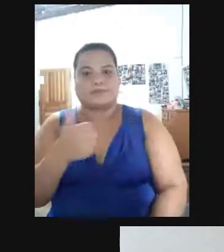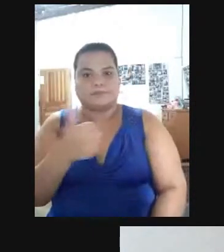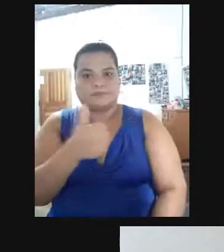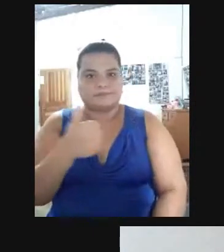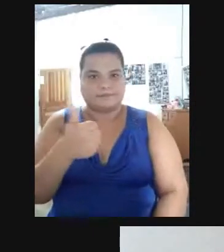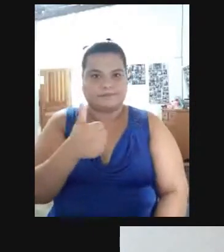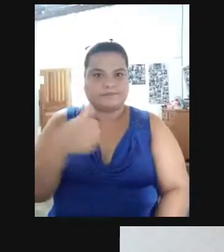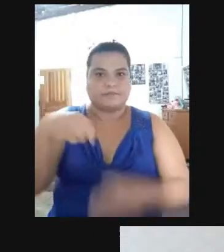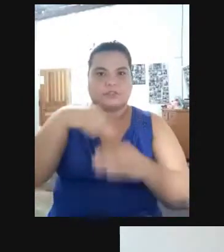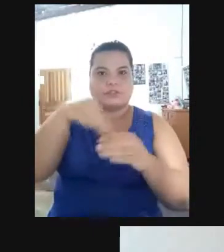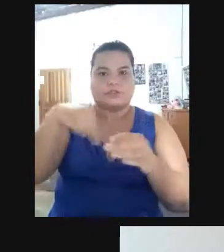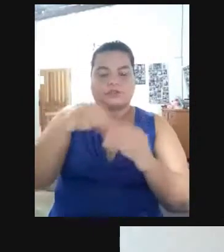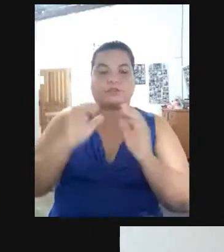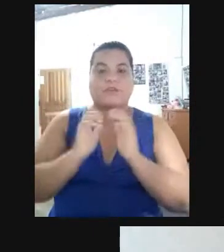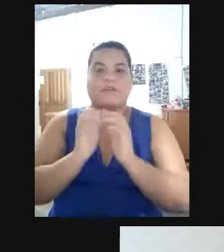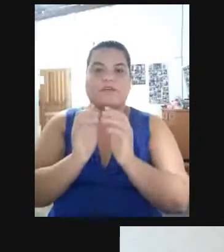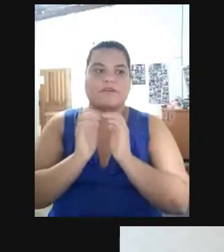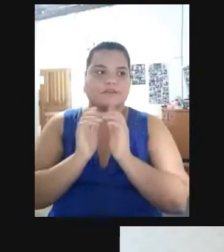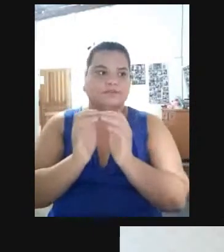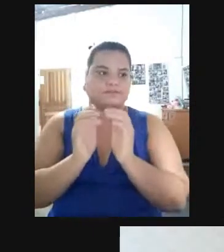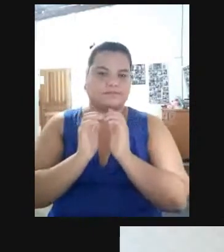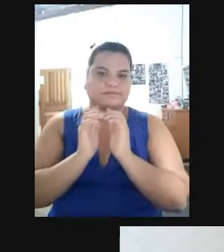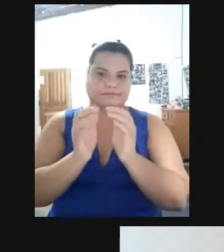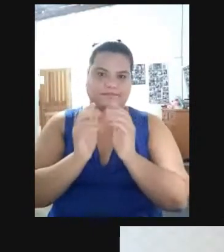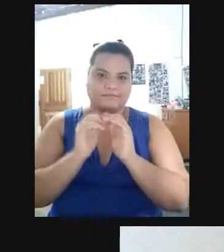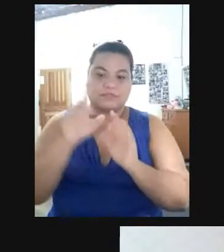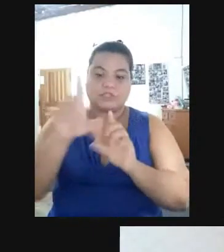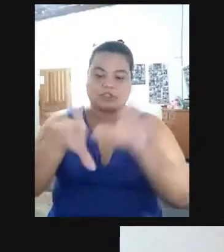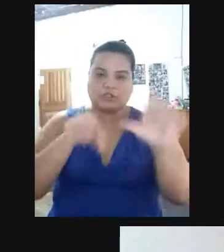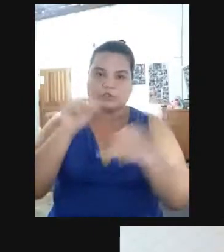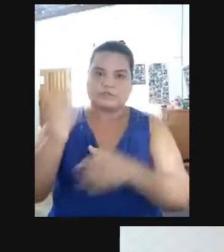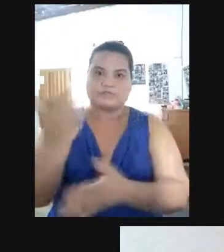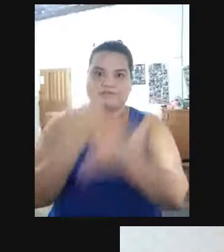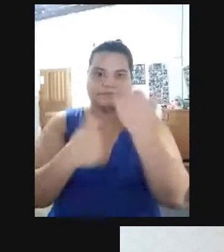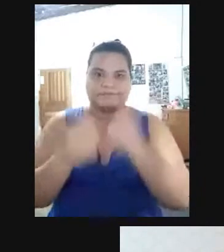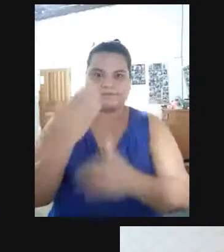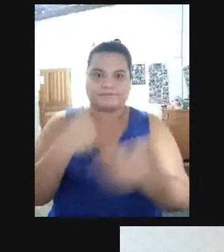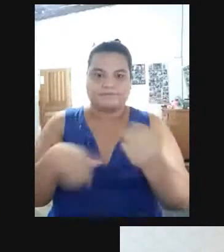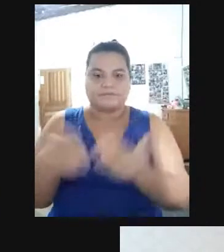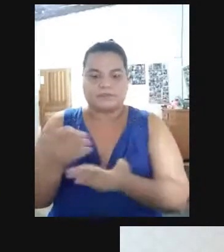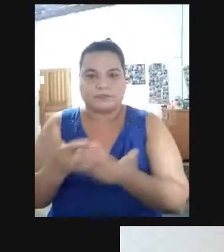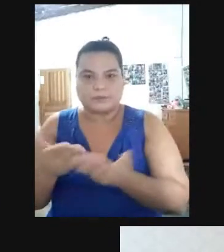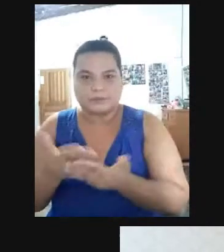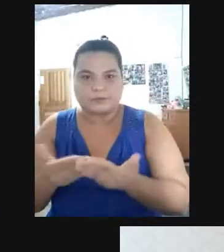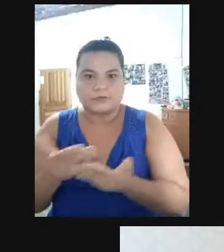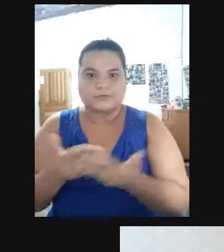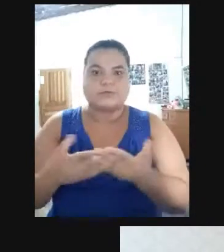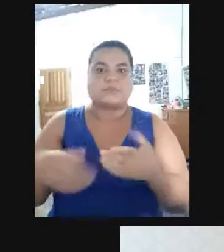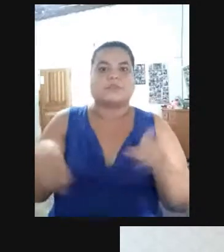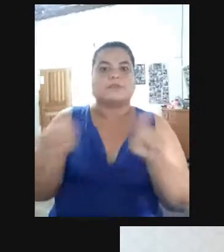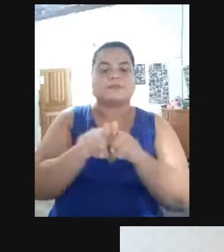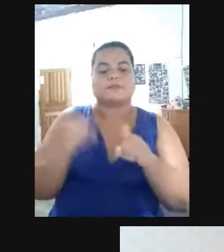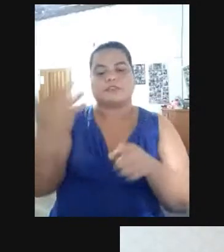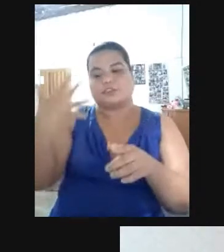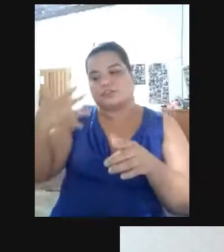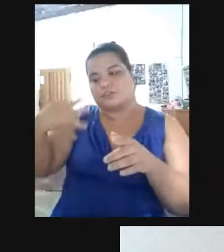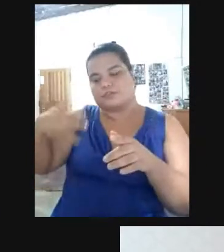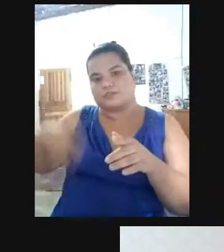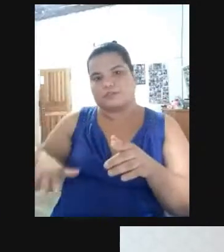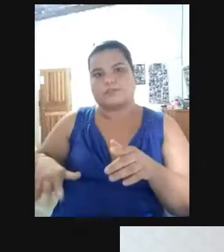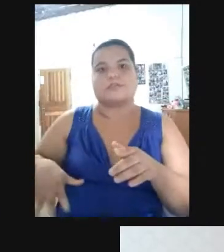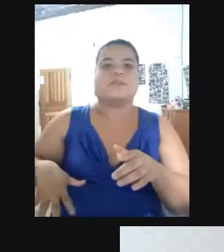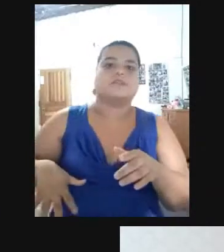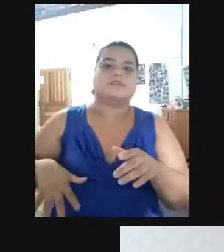Nutrição no Autismo e Seletividade Alimentar. Realiza atendimento clínico ambulatorial de crianças em condições especiais